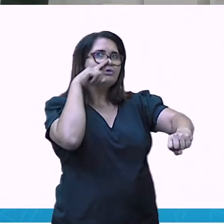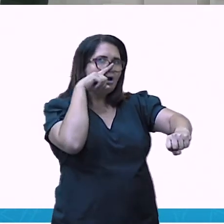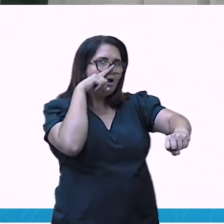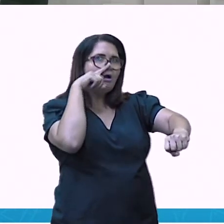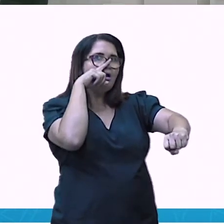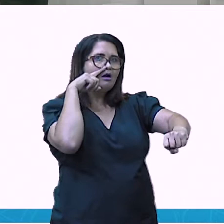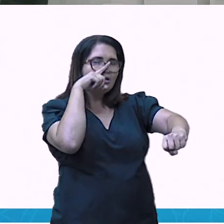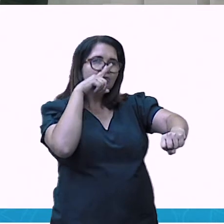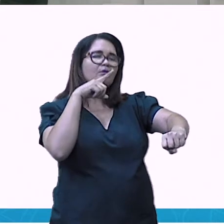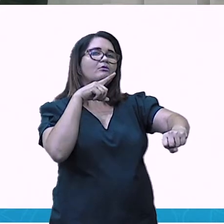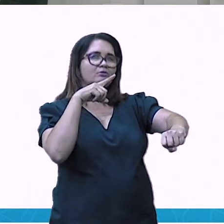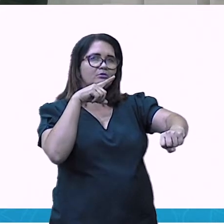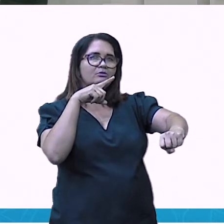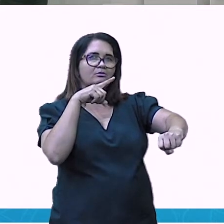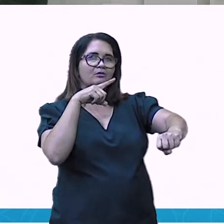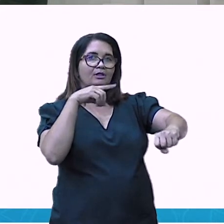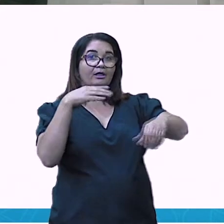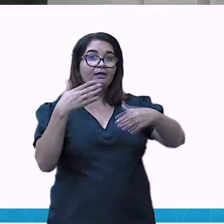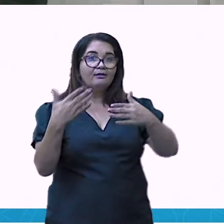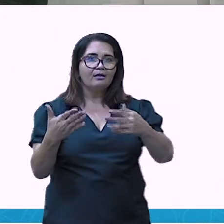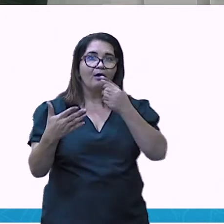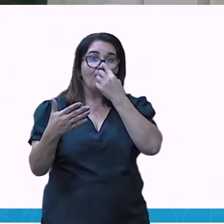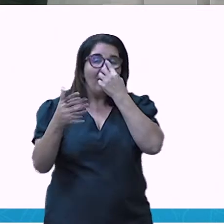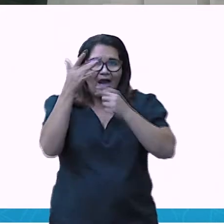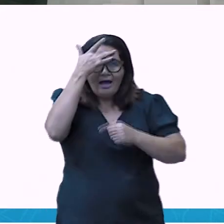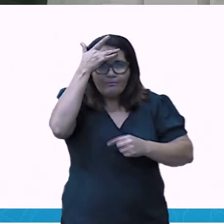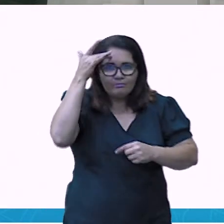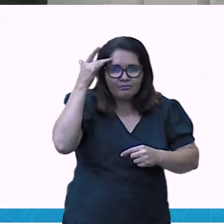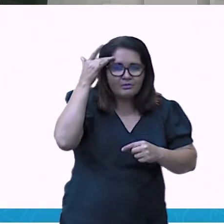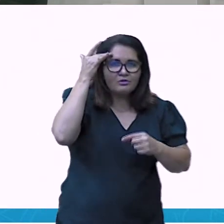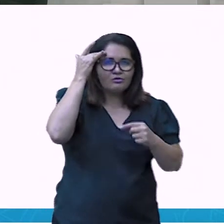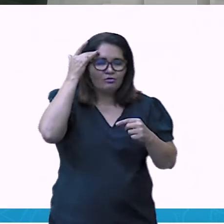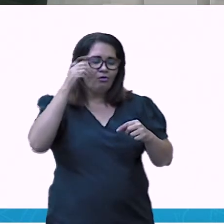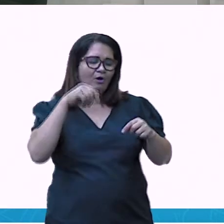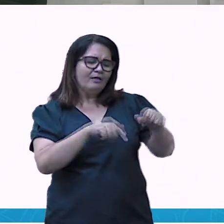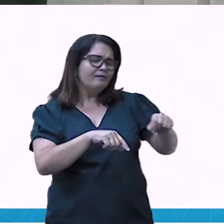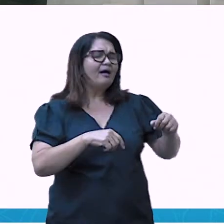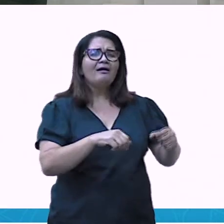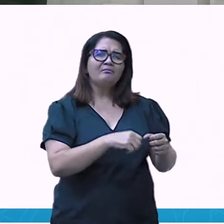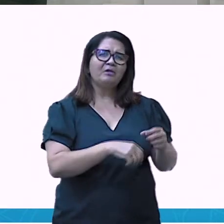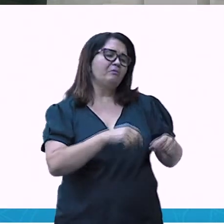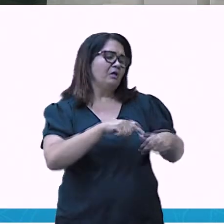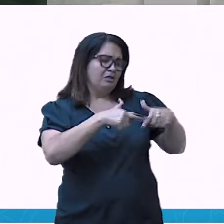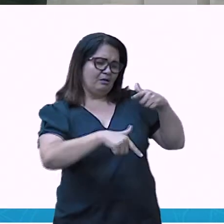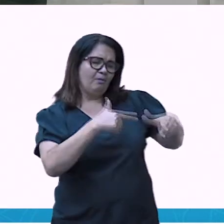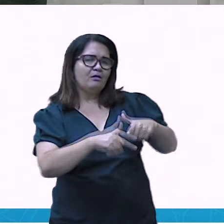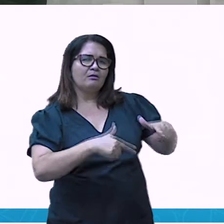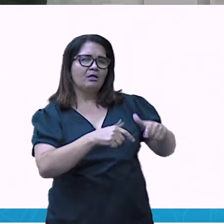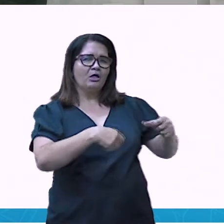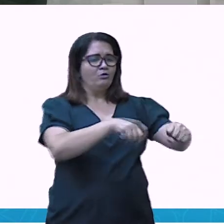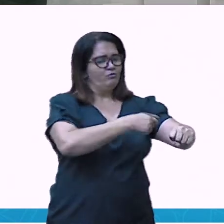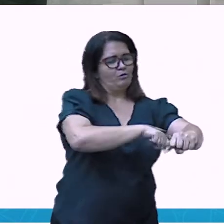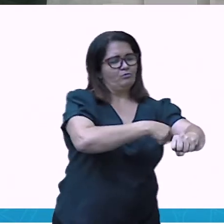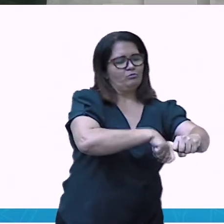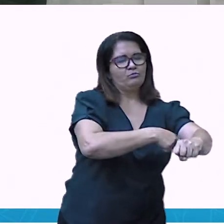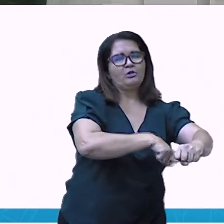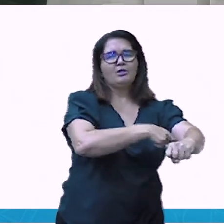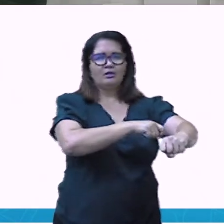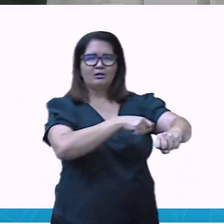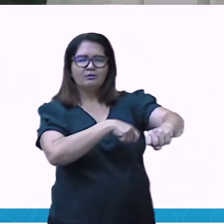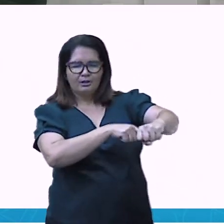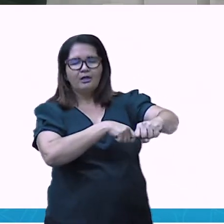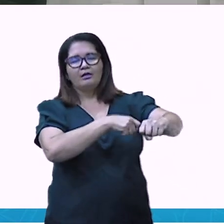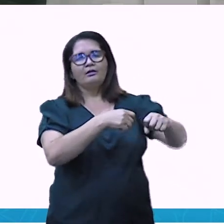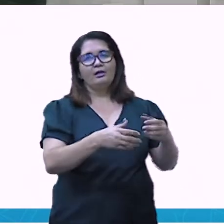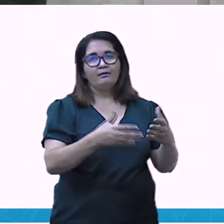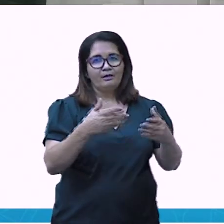E ele está tão acostumado ali, essa pessoa com as tarefas, que ele acredita que pode utilizar aí essa pessoa, uma